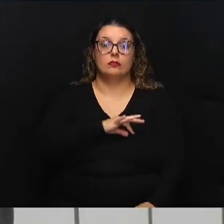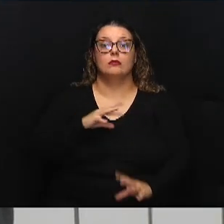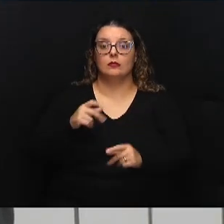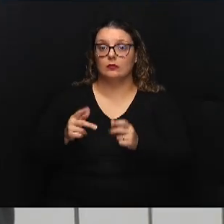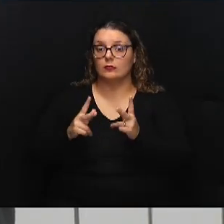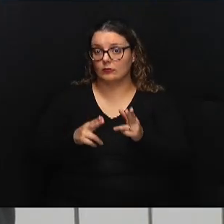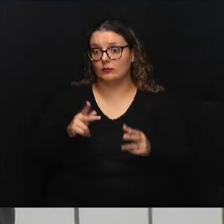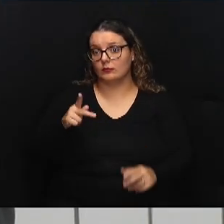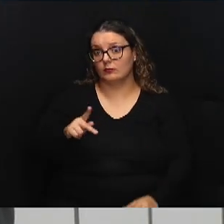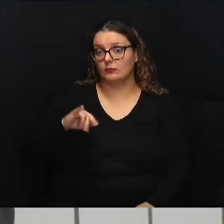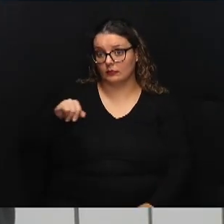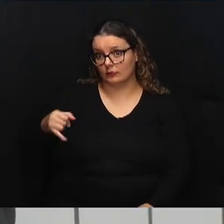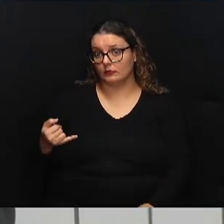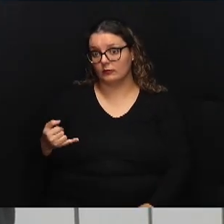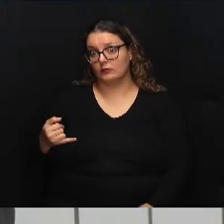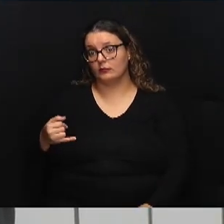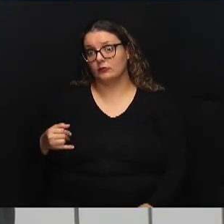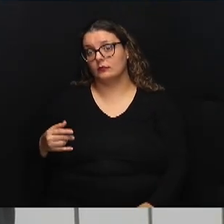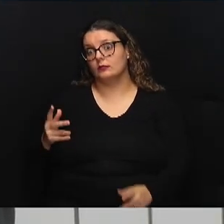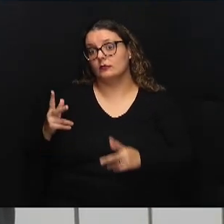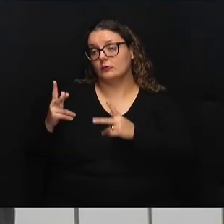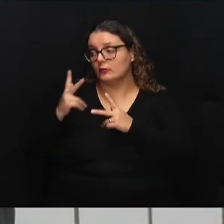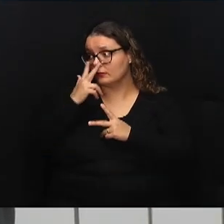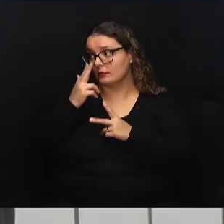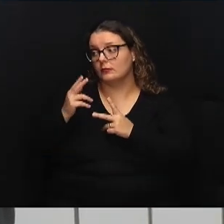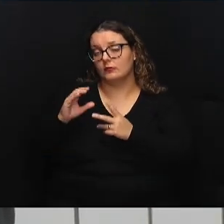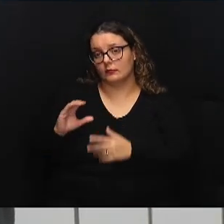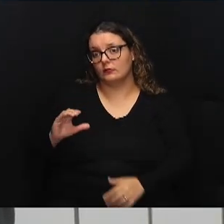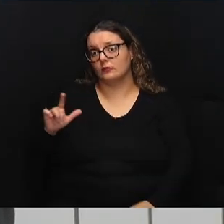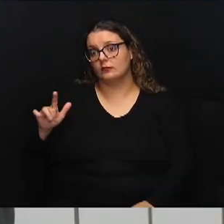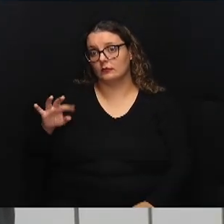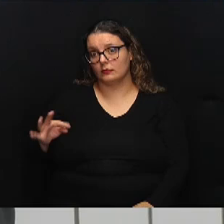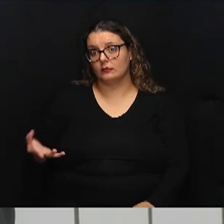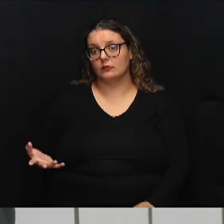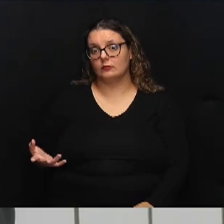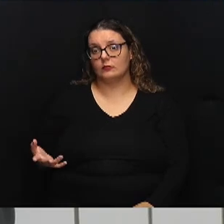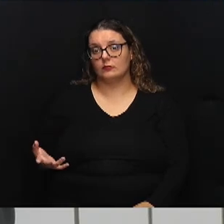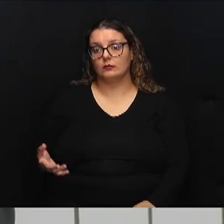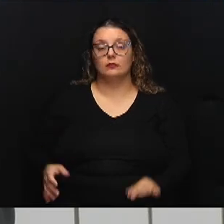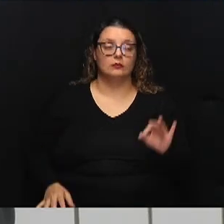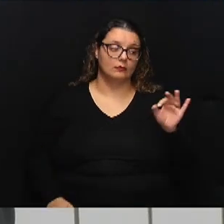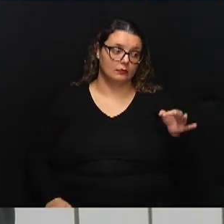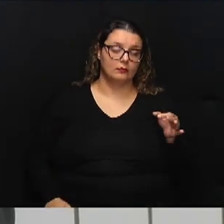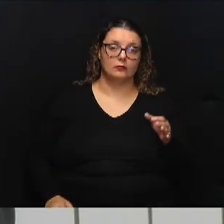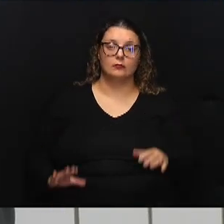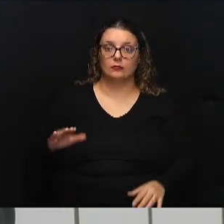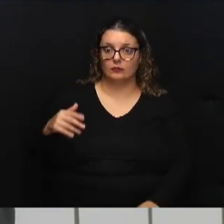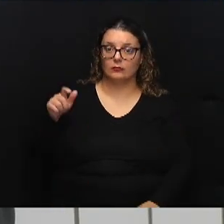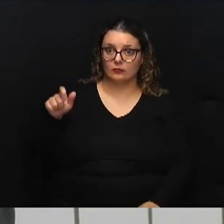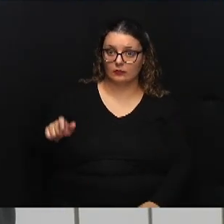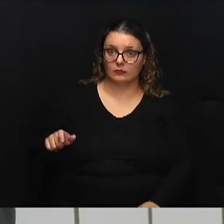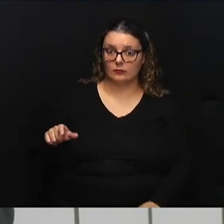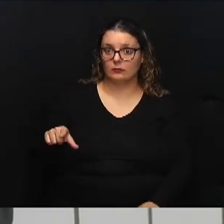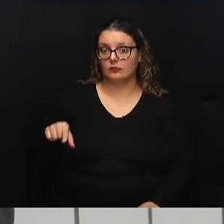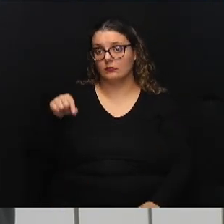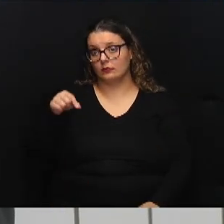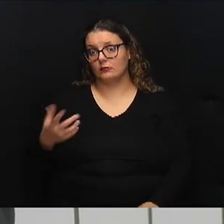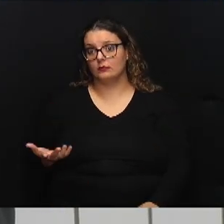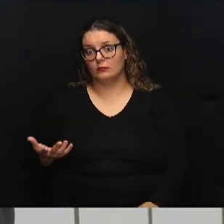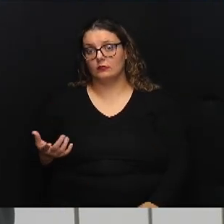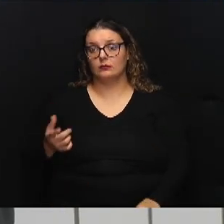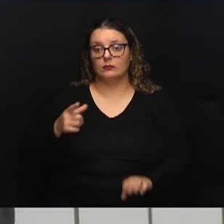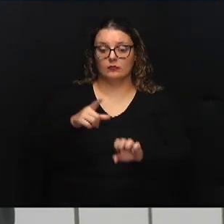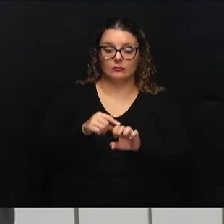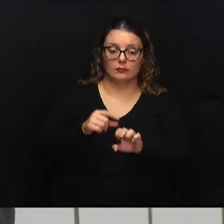como PJ. Exatamente. Né? Mas a pessoa, quando ela vai optar por empreender